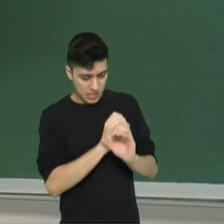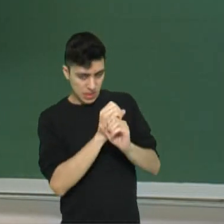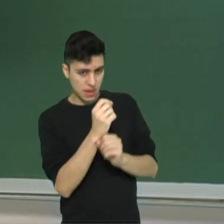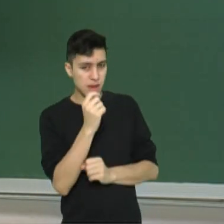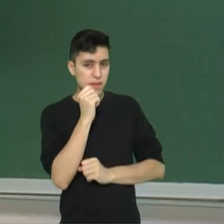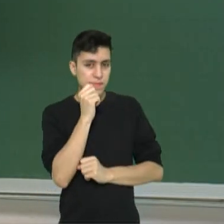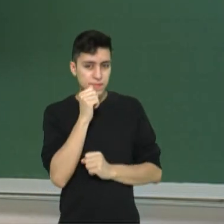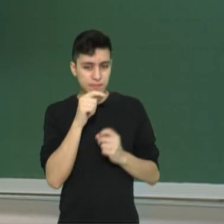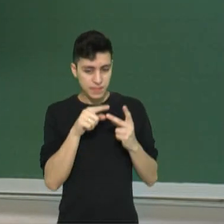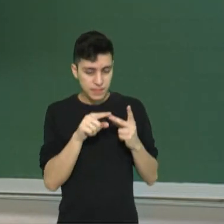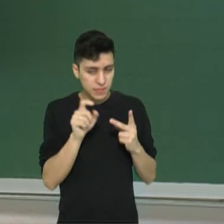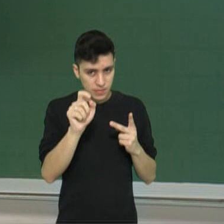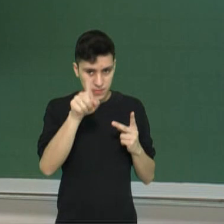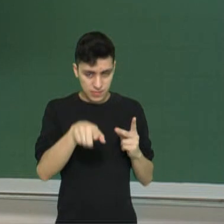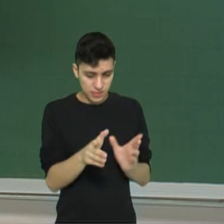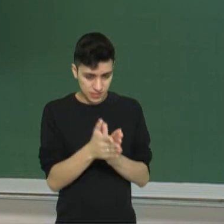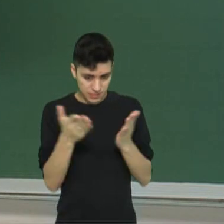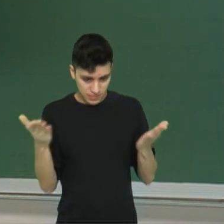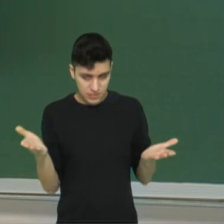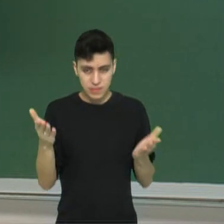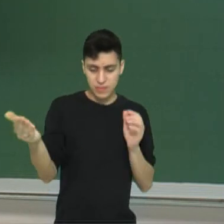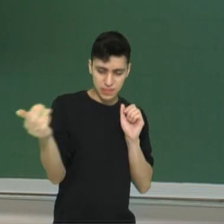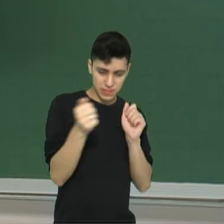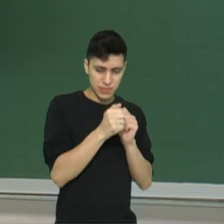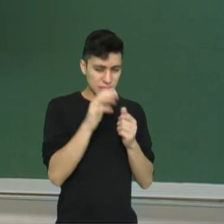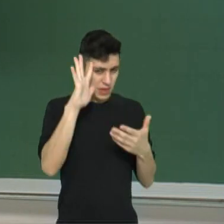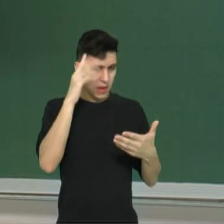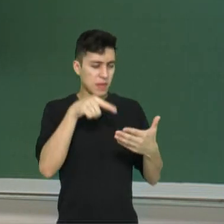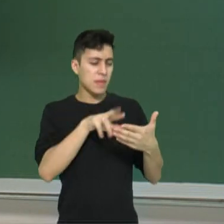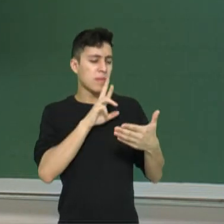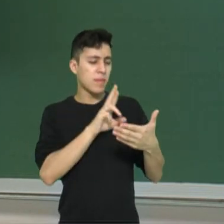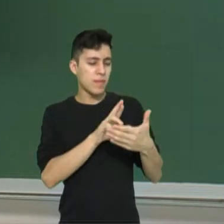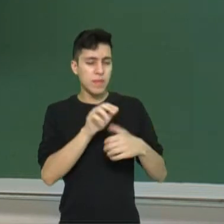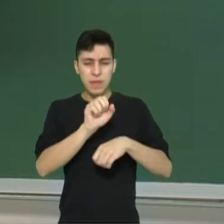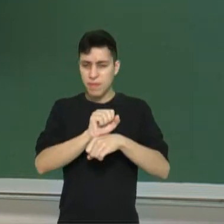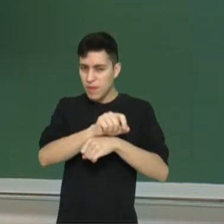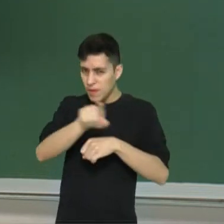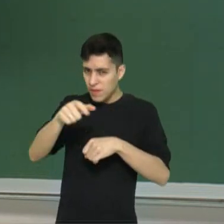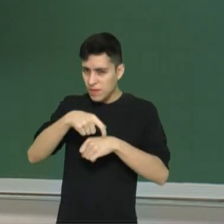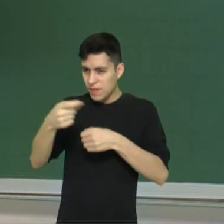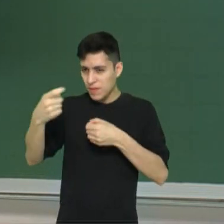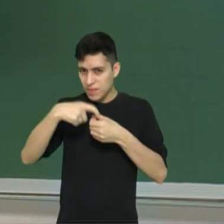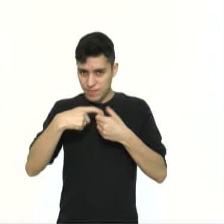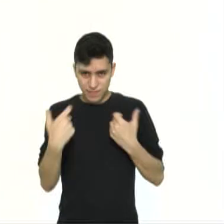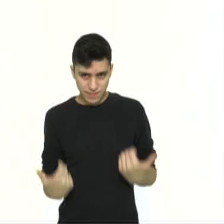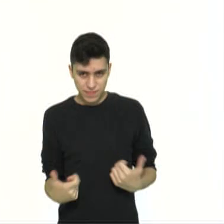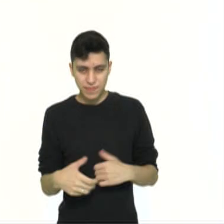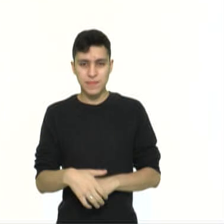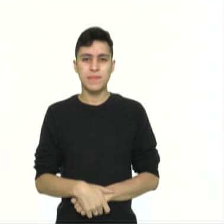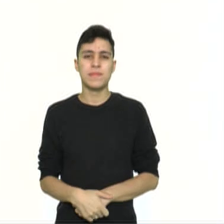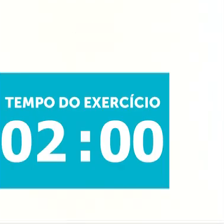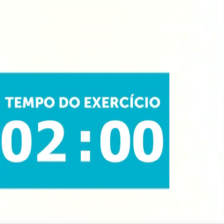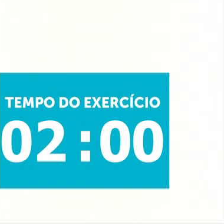lápis, pegue também o seu caderno e vamos juntos resolver essa situação aí. Então, aguardo um momentinho você pegar esse material.